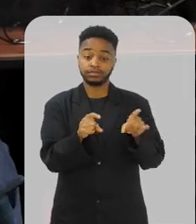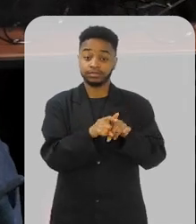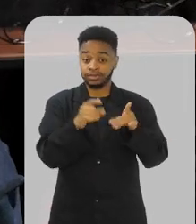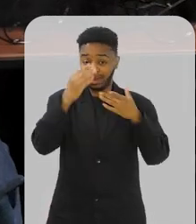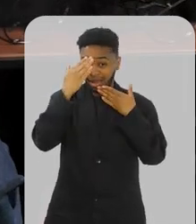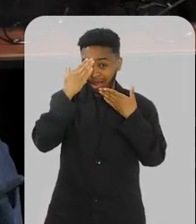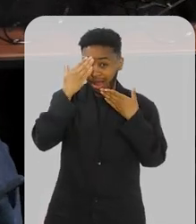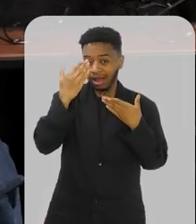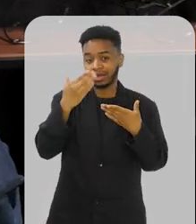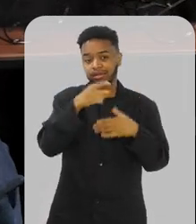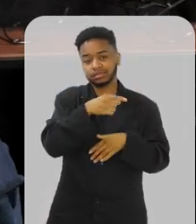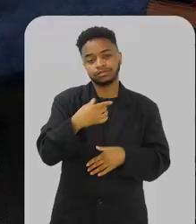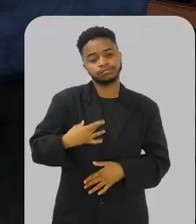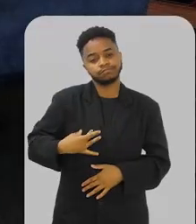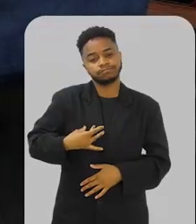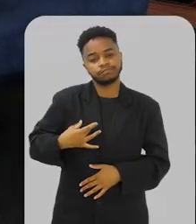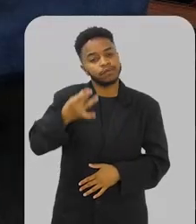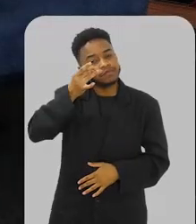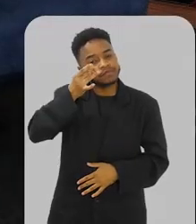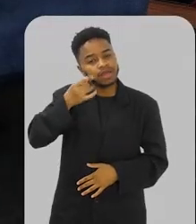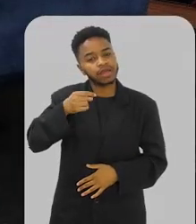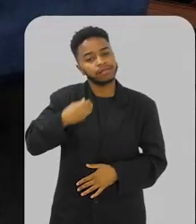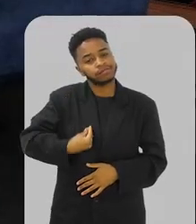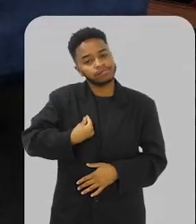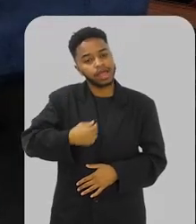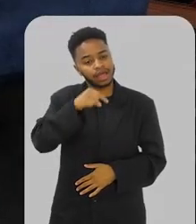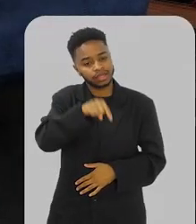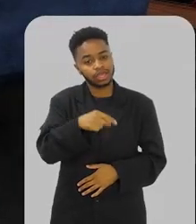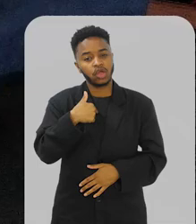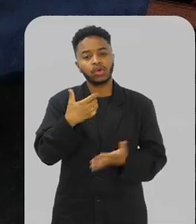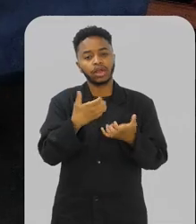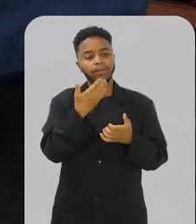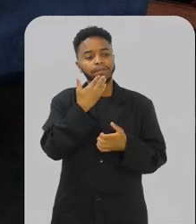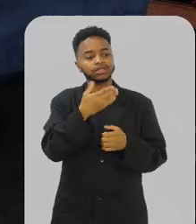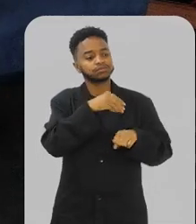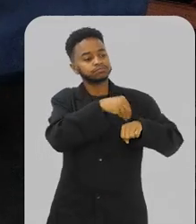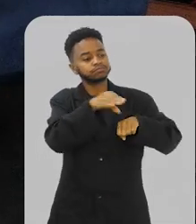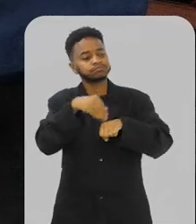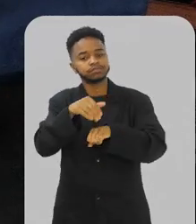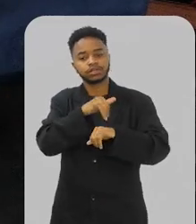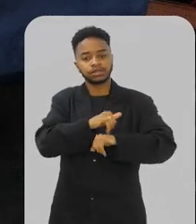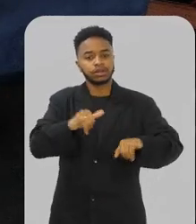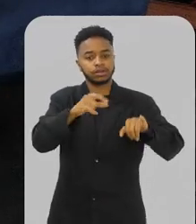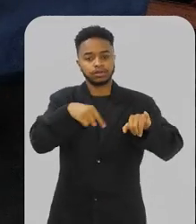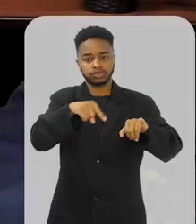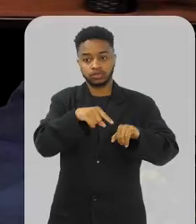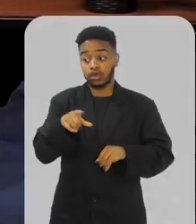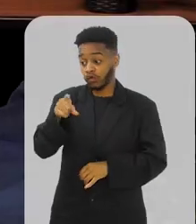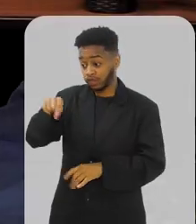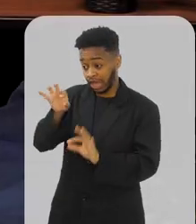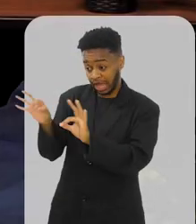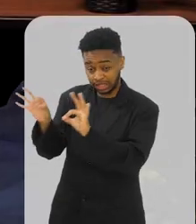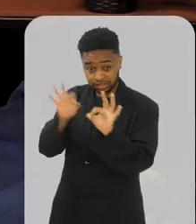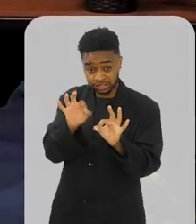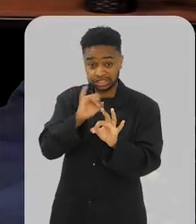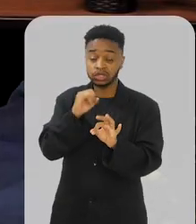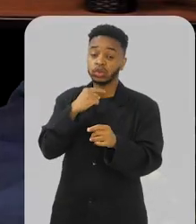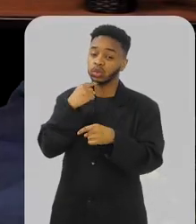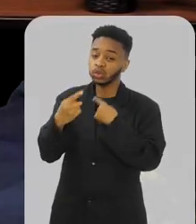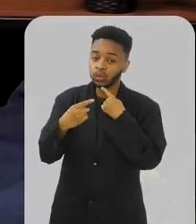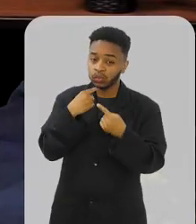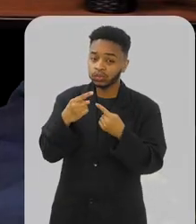e agradeço muito a sua presença aqui. Gostaria que você deixasse uma mensagem para as pessoas. Para você que está me ouvindo, se estiver